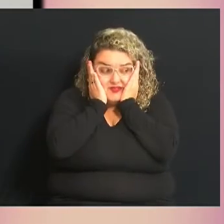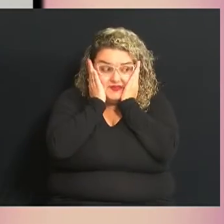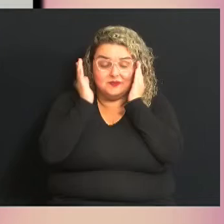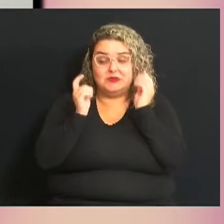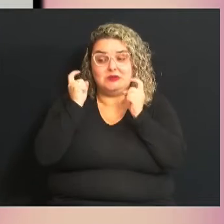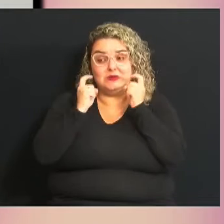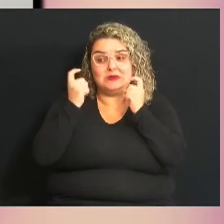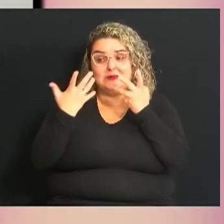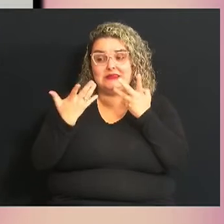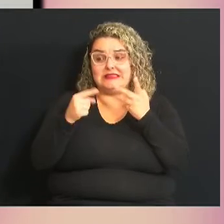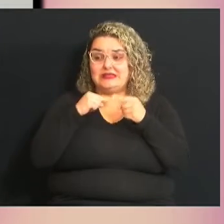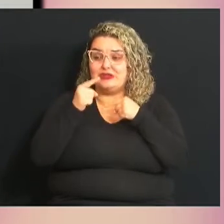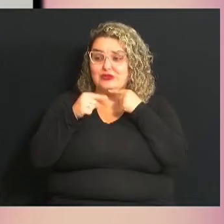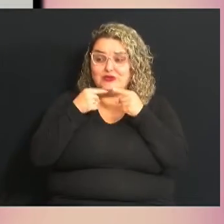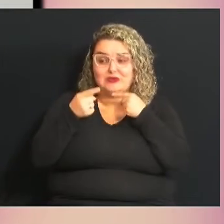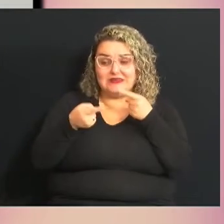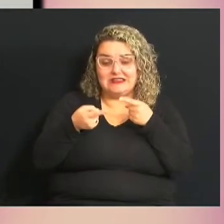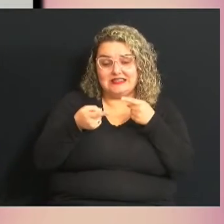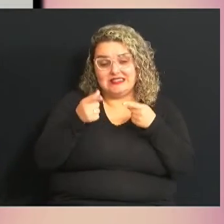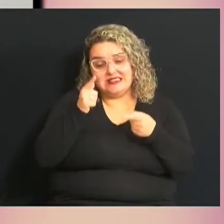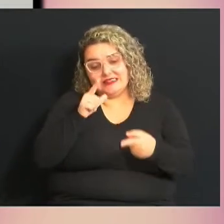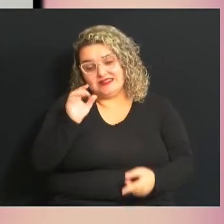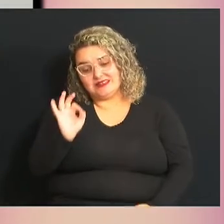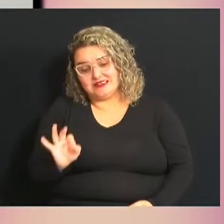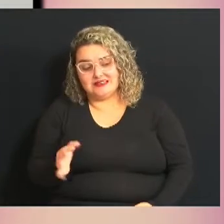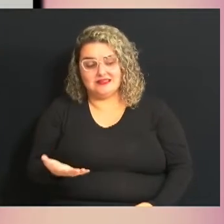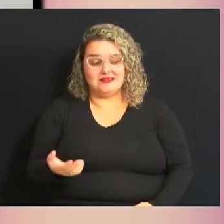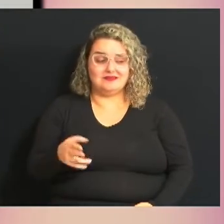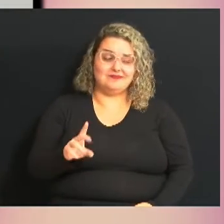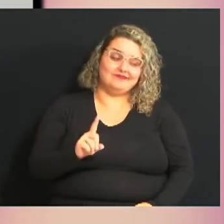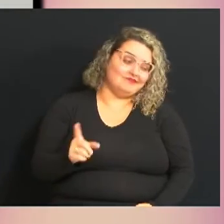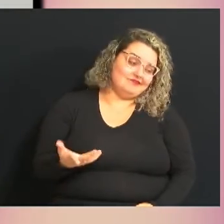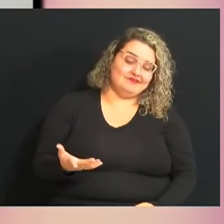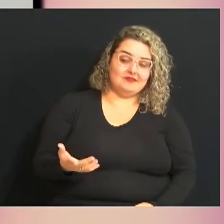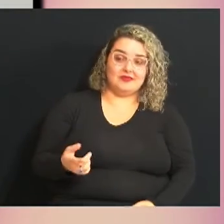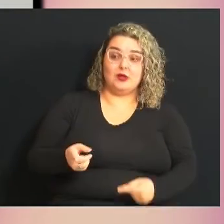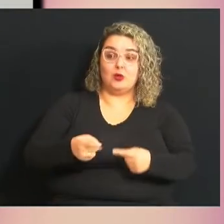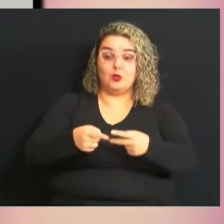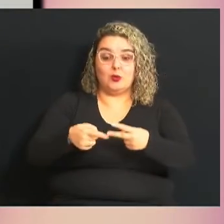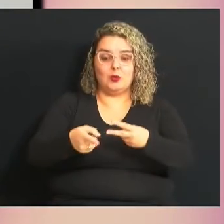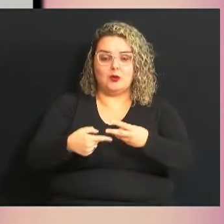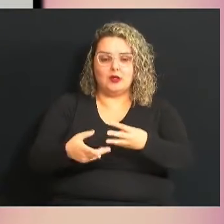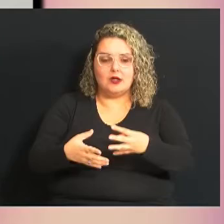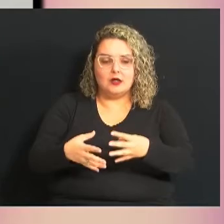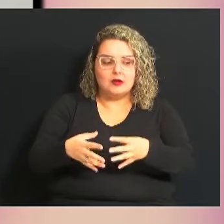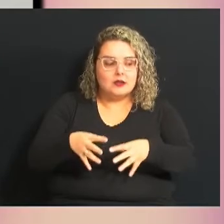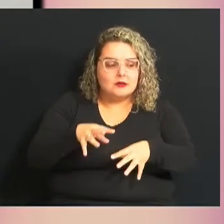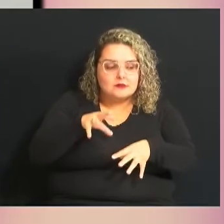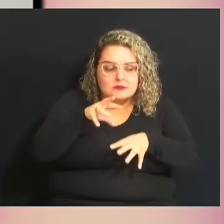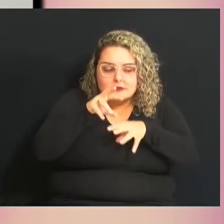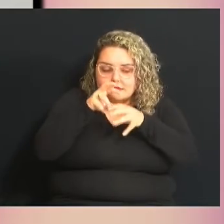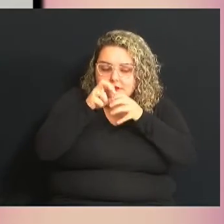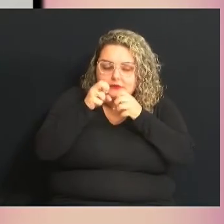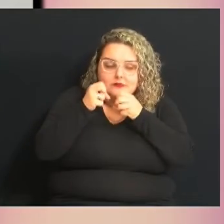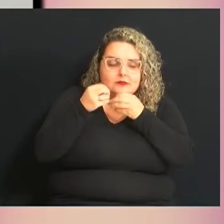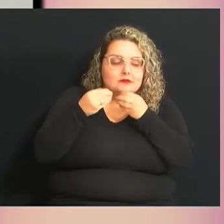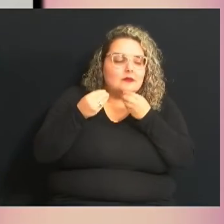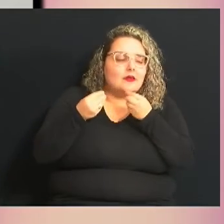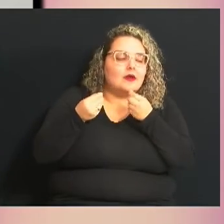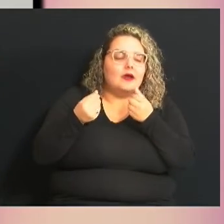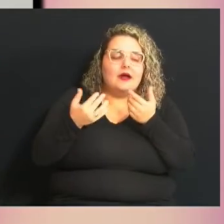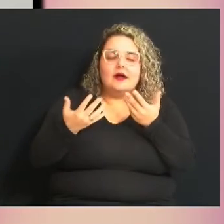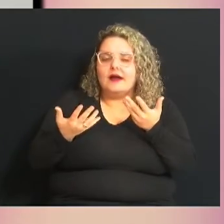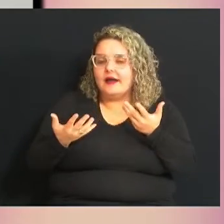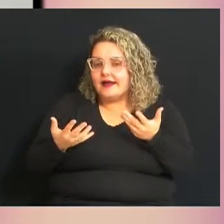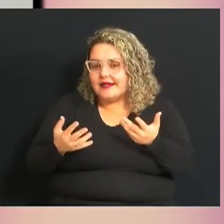aquela dúvida, né, se vai dar certo ou não vai dar certo, né? E depois de algumas semanas, quando ele começa a voltar sem aquelas sequelas, ele